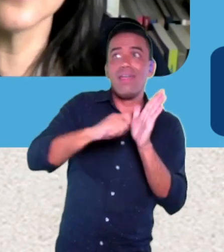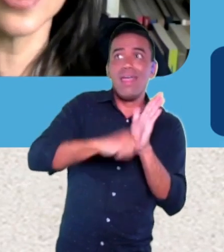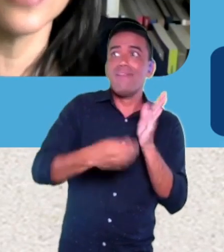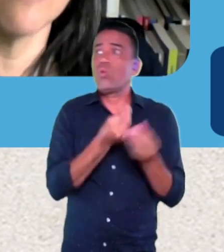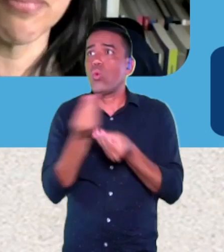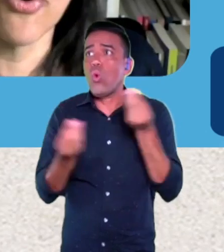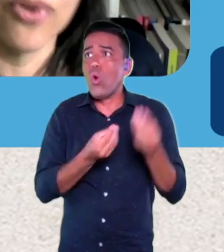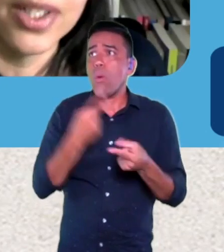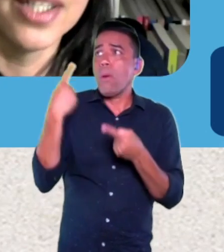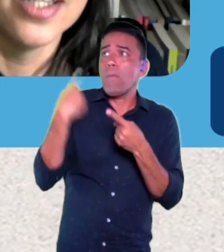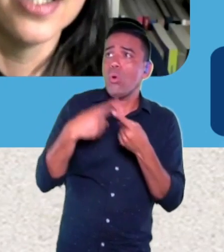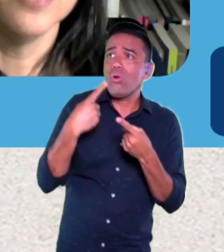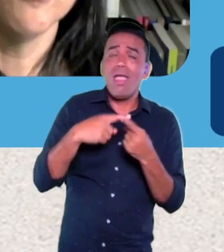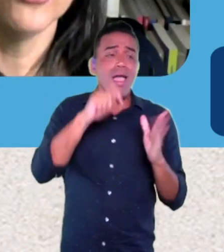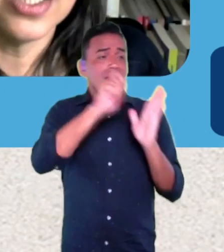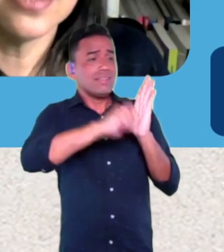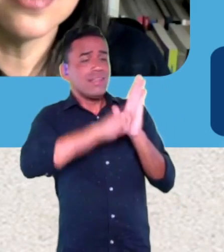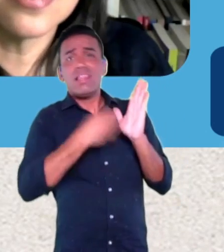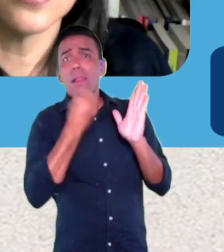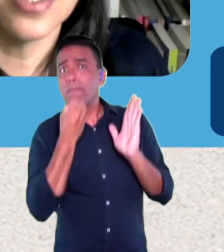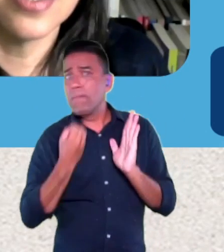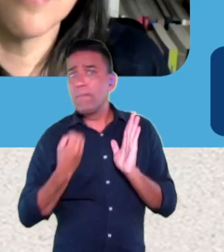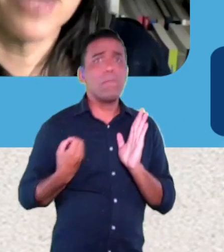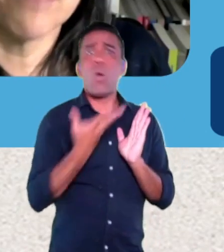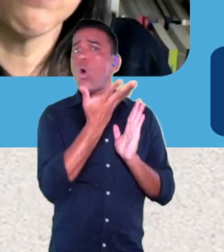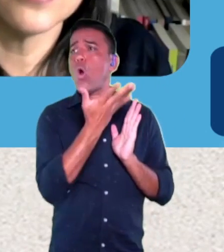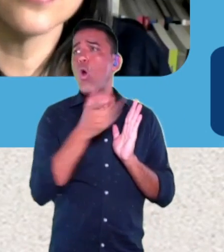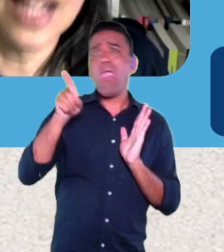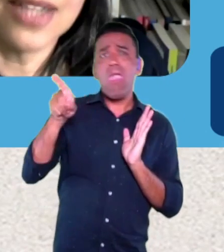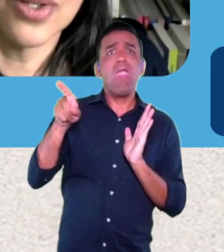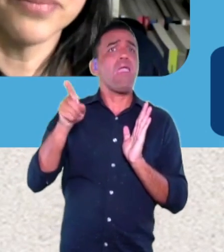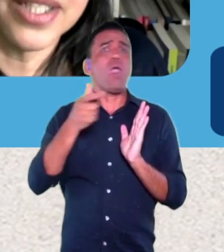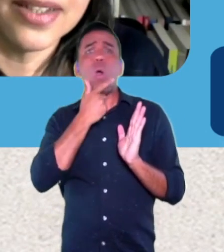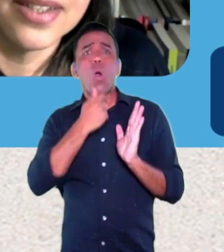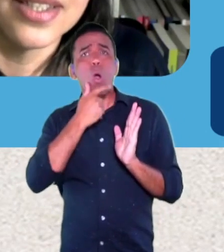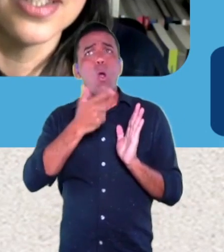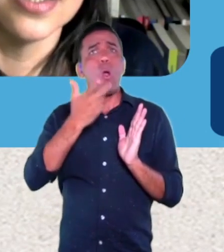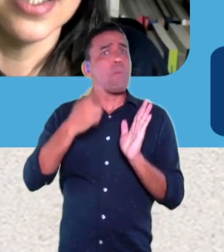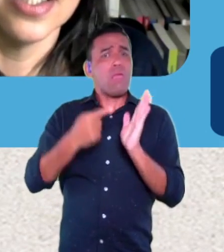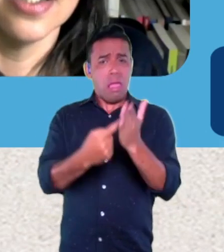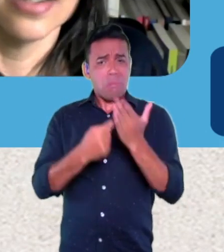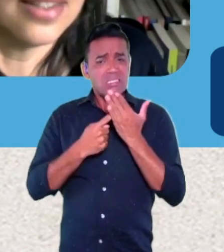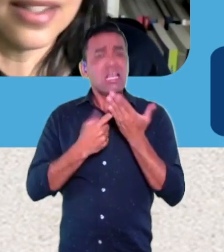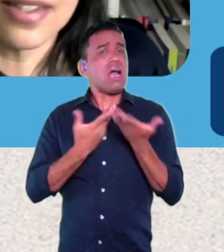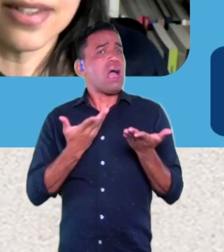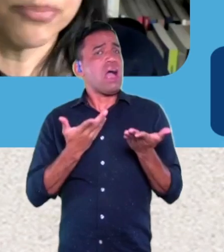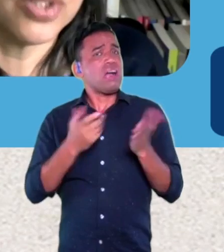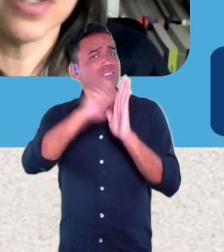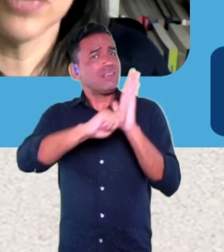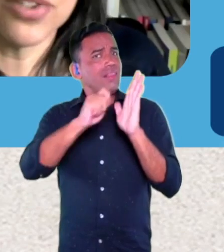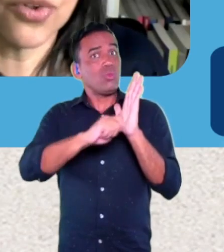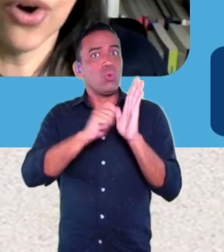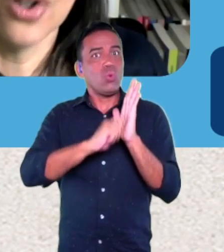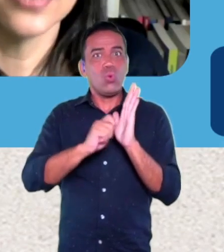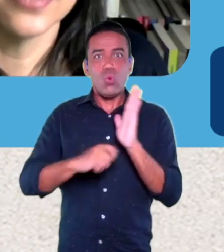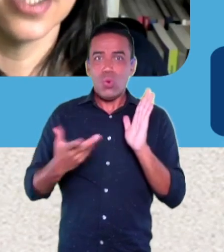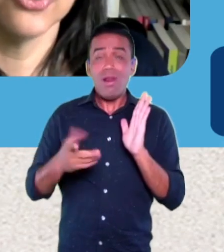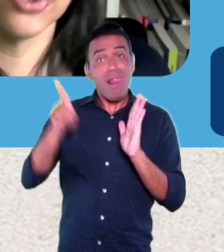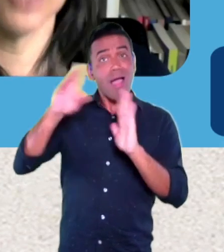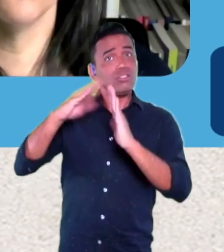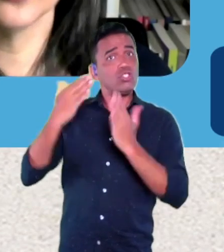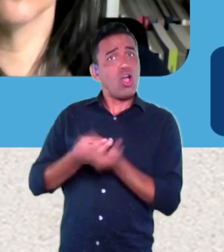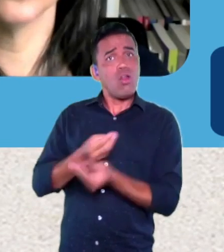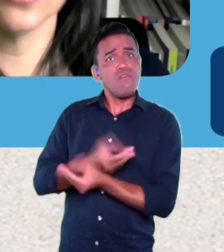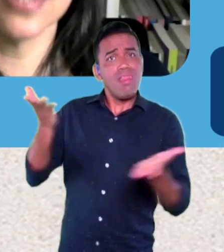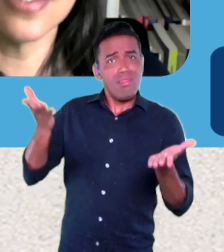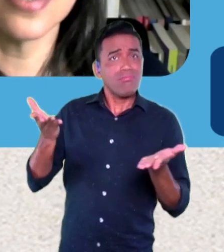o que ele escreve é bom, né, por que esse cara é apresentado a mim, aqui, por exemplo, na escola, né, eu